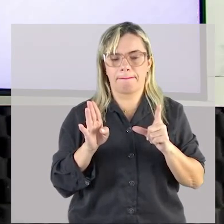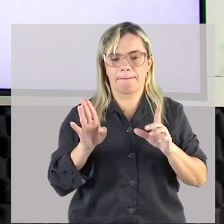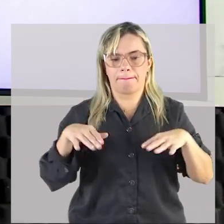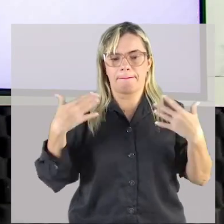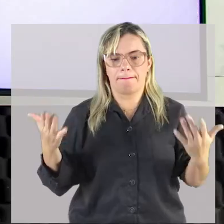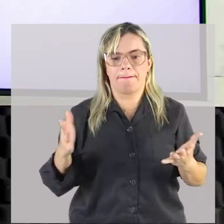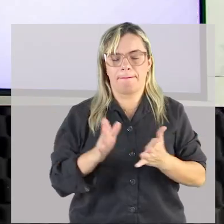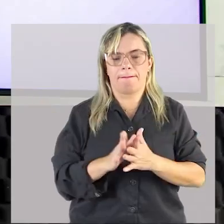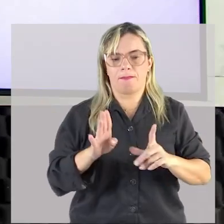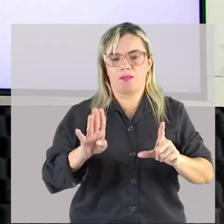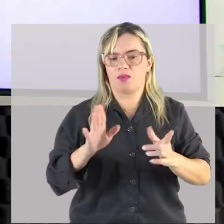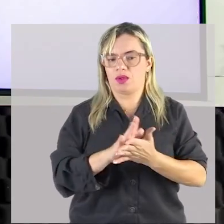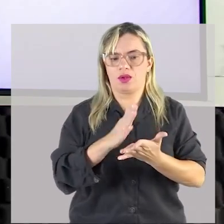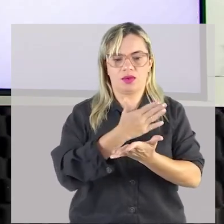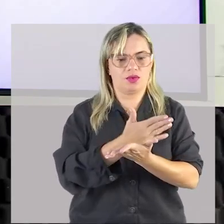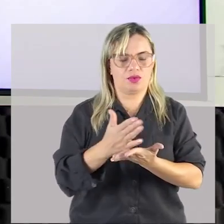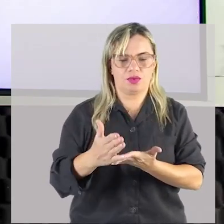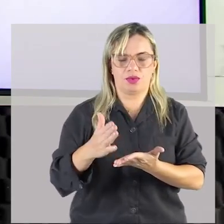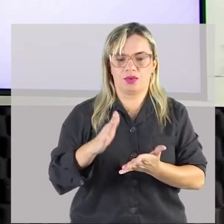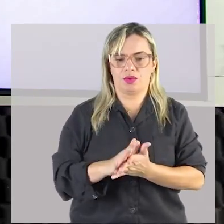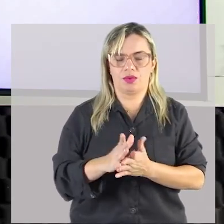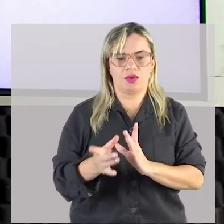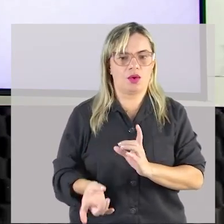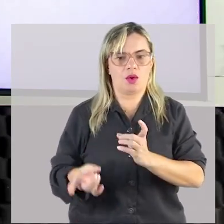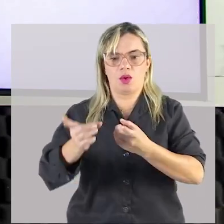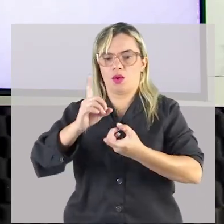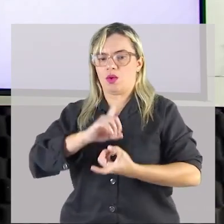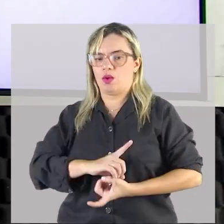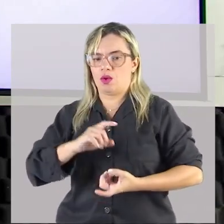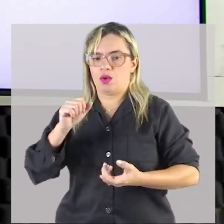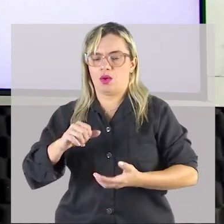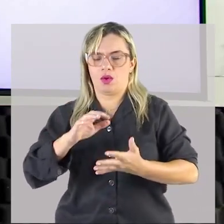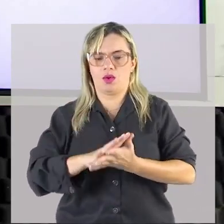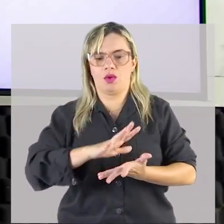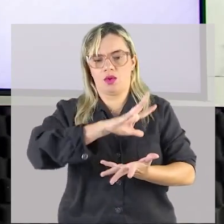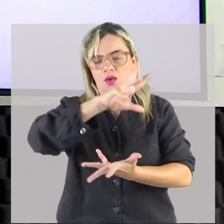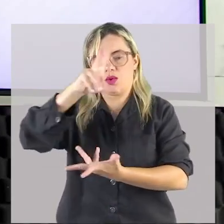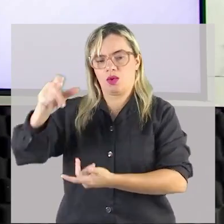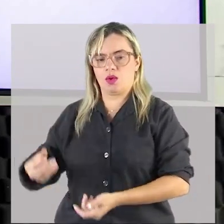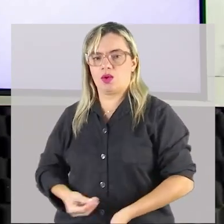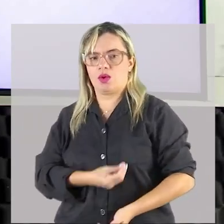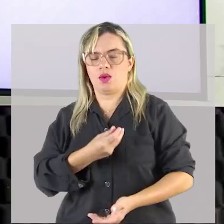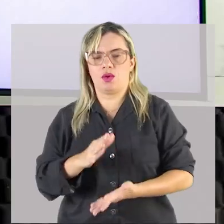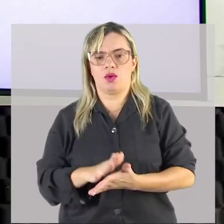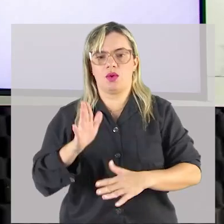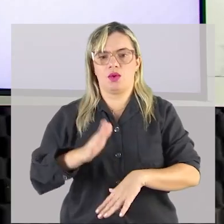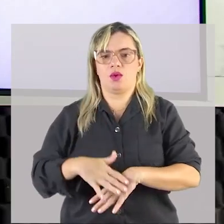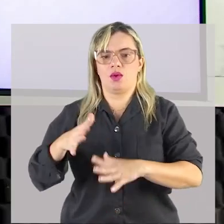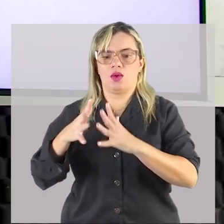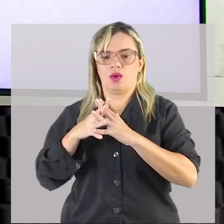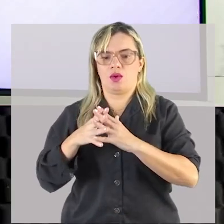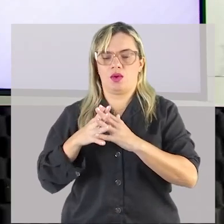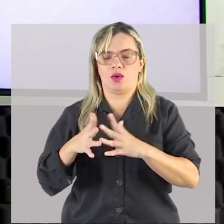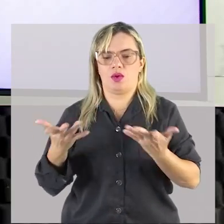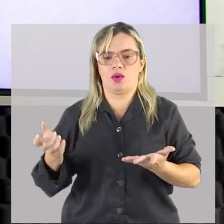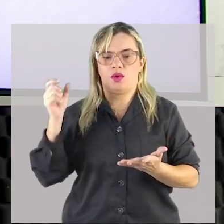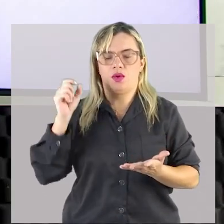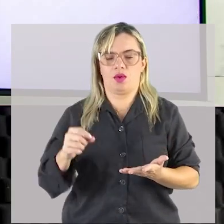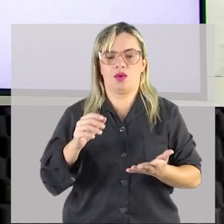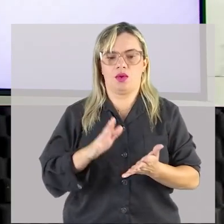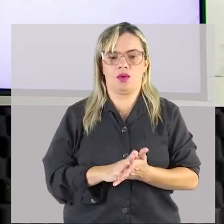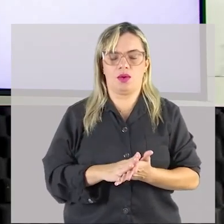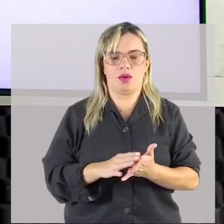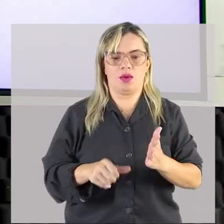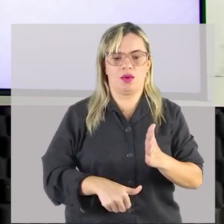ecossistema, quer dizer, a letra B já começou completamente de cabeça para baixo, né? Já pegou a coisa mais complexa e colocou